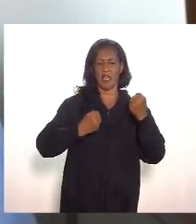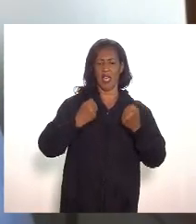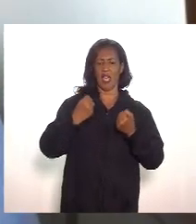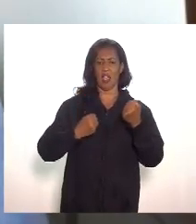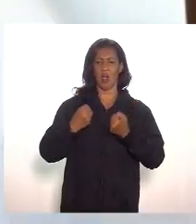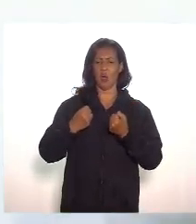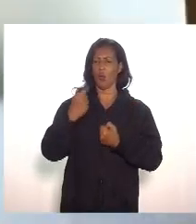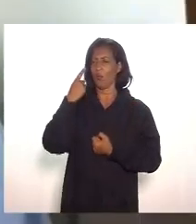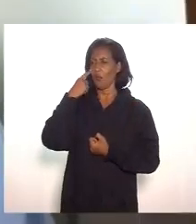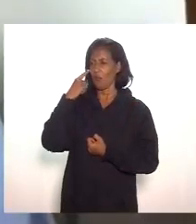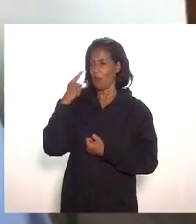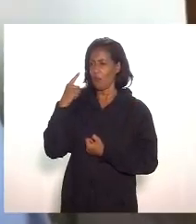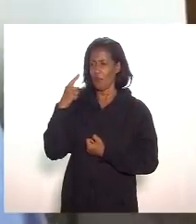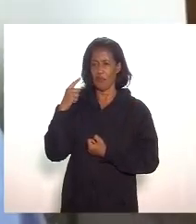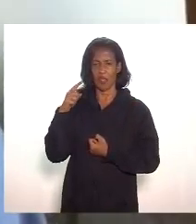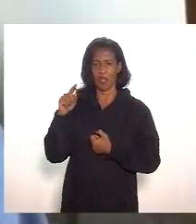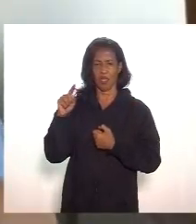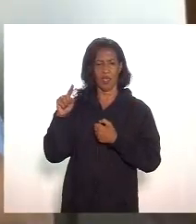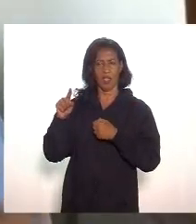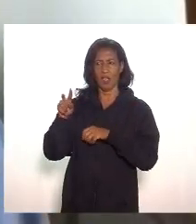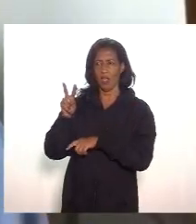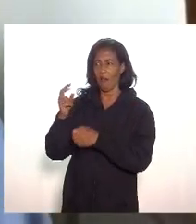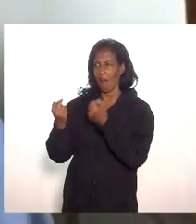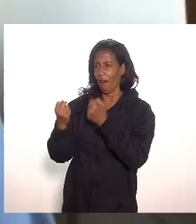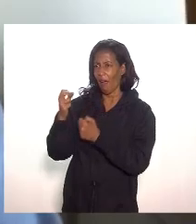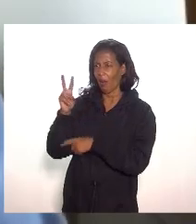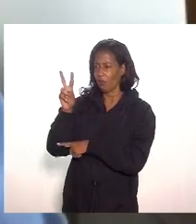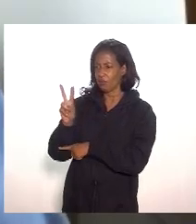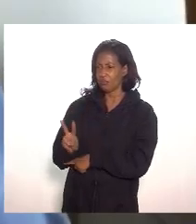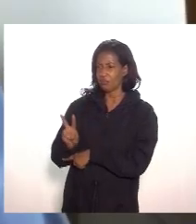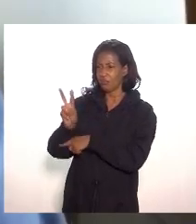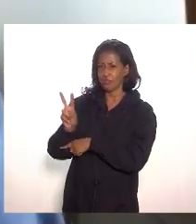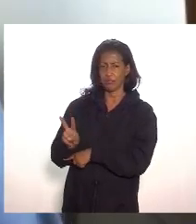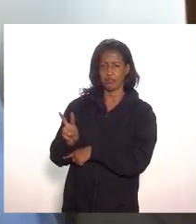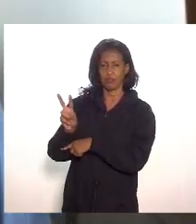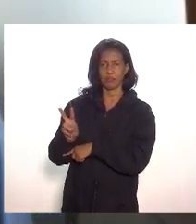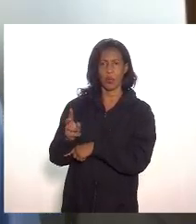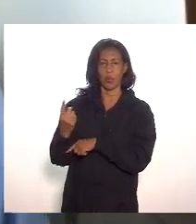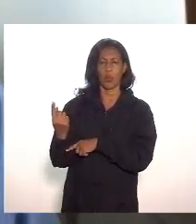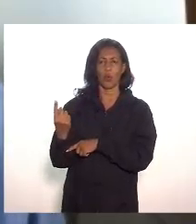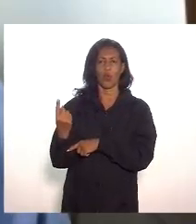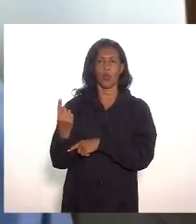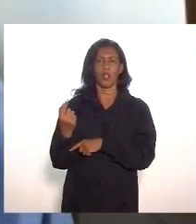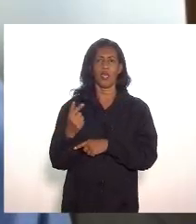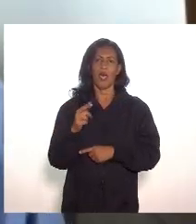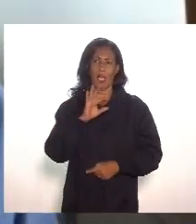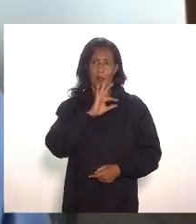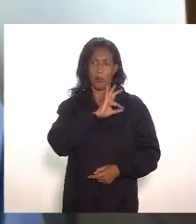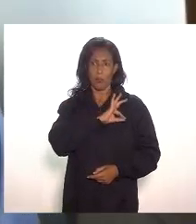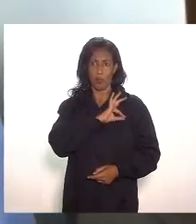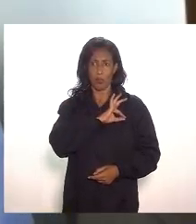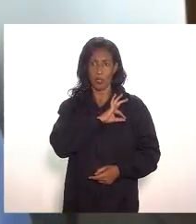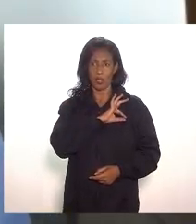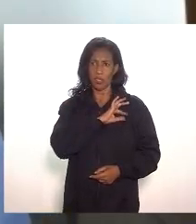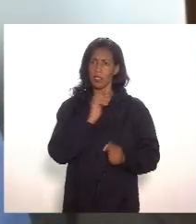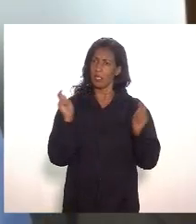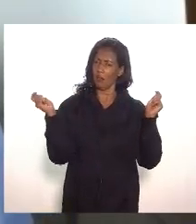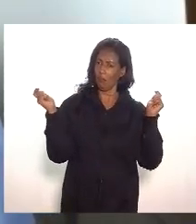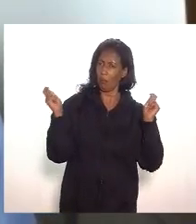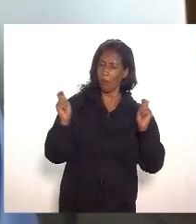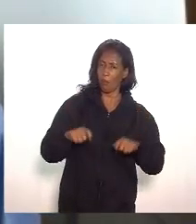do tema segurança pública na referida lei. A polícia militar está apta a